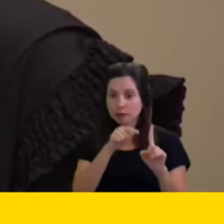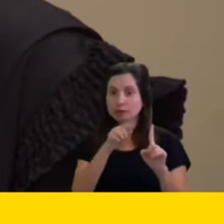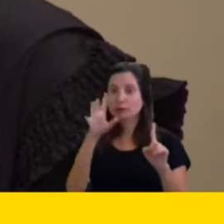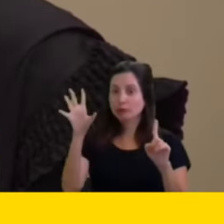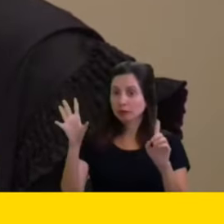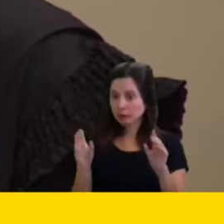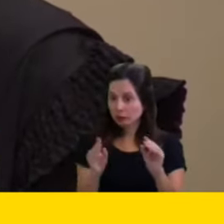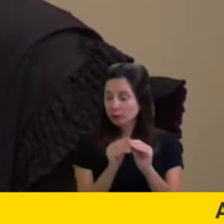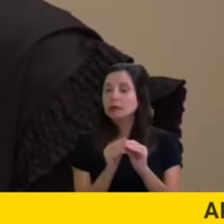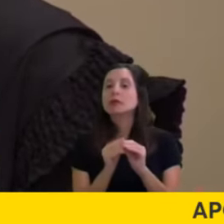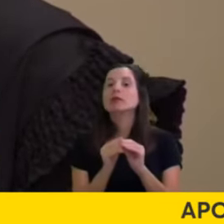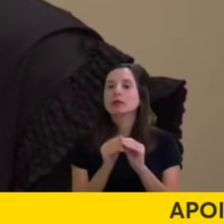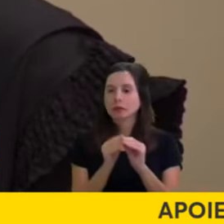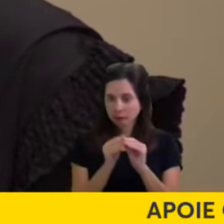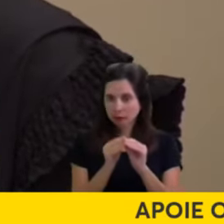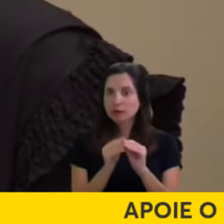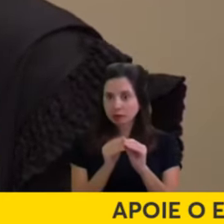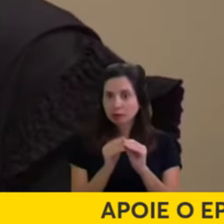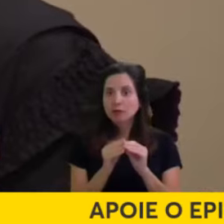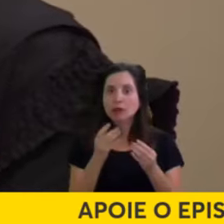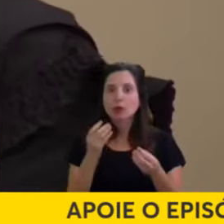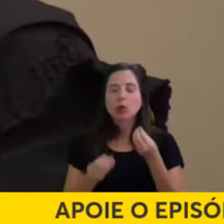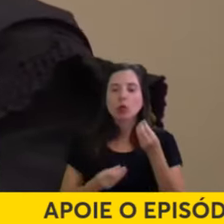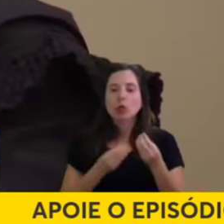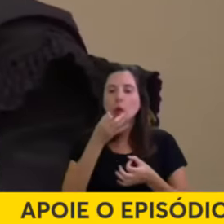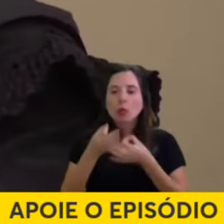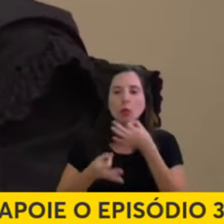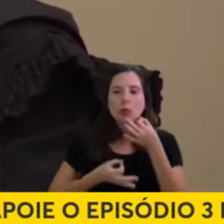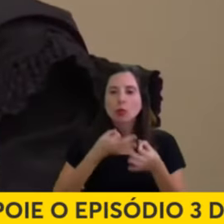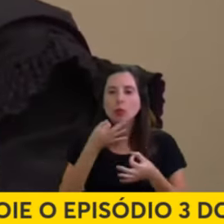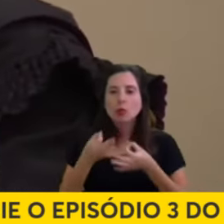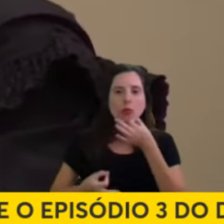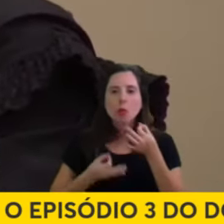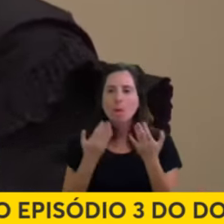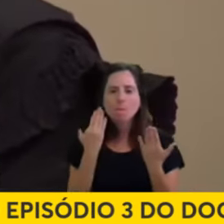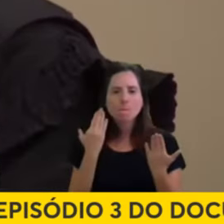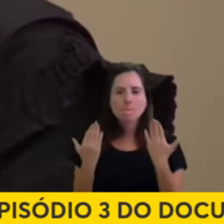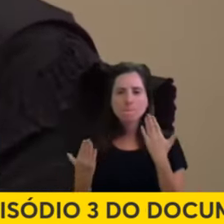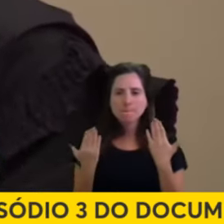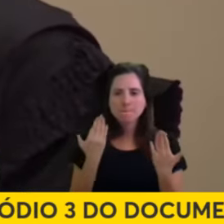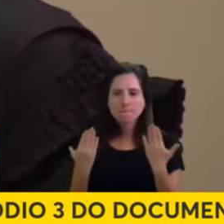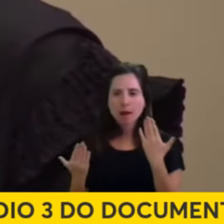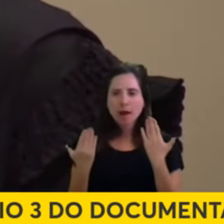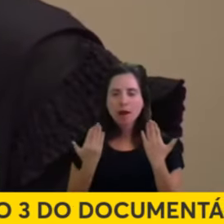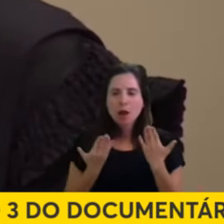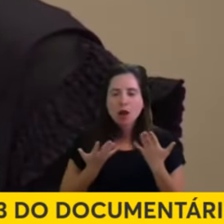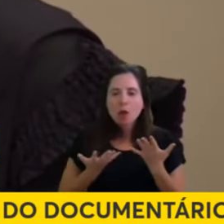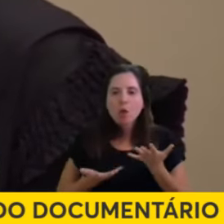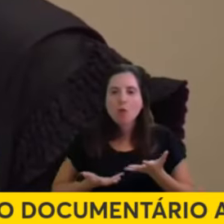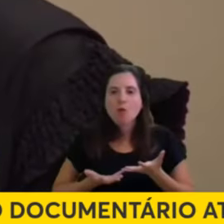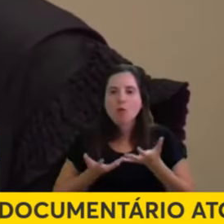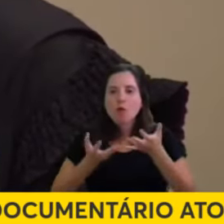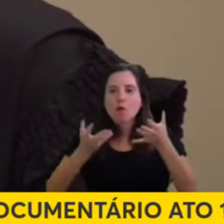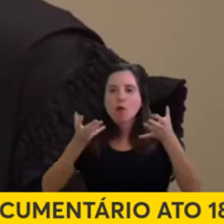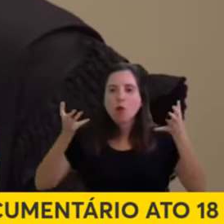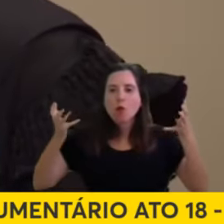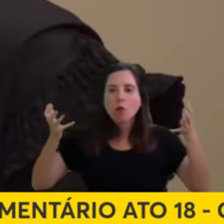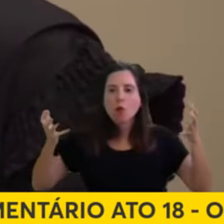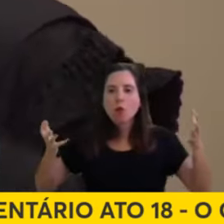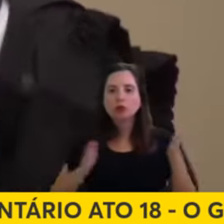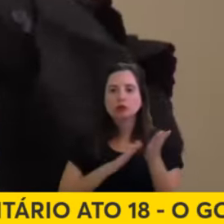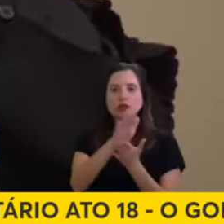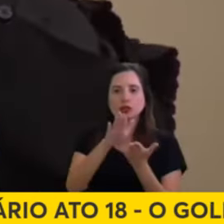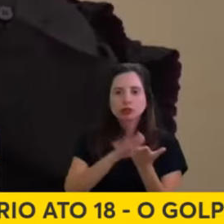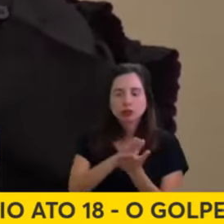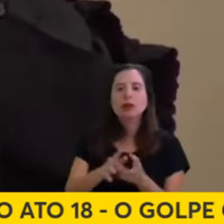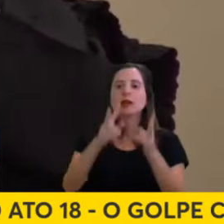a par dessas constatações sugere-se adoção como parâmetro o volume de gastos que aparenta ser implementado pelos demais concorrentes ao mesmo